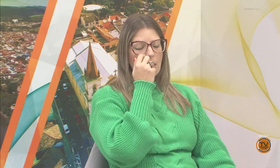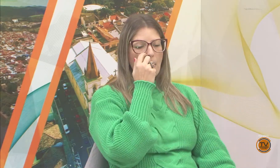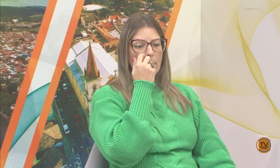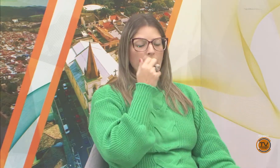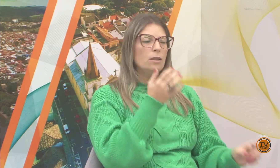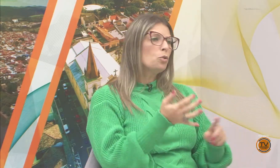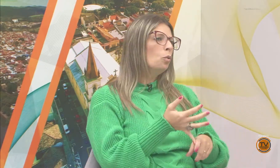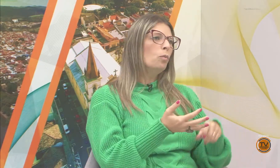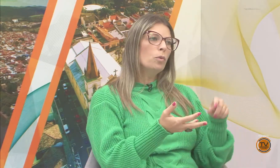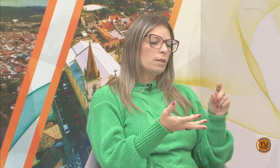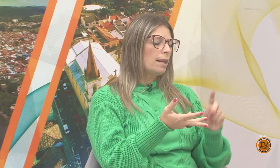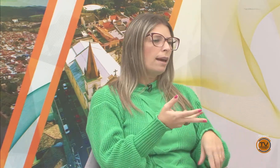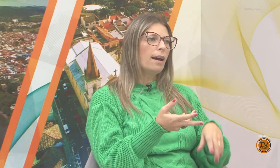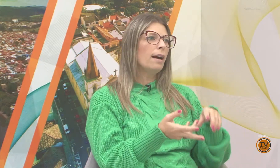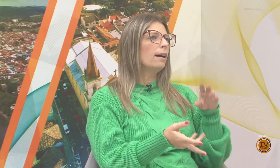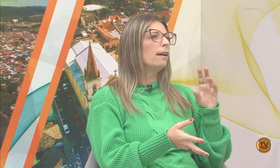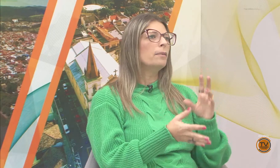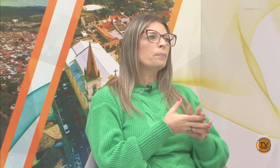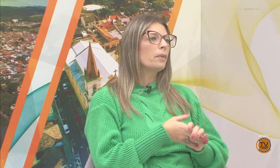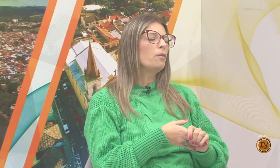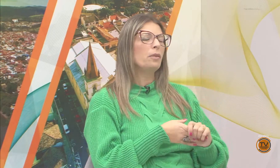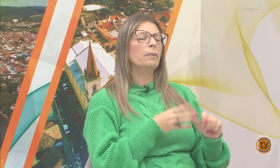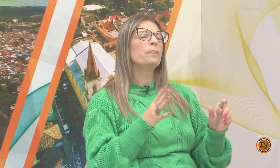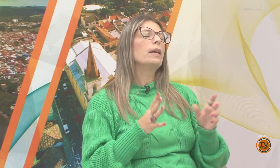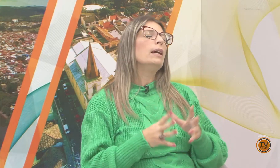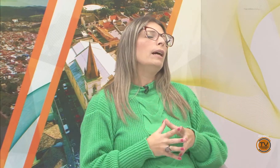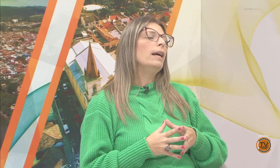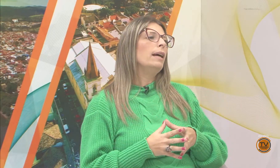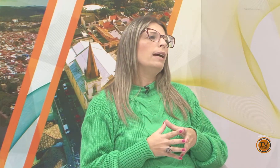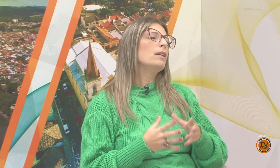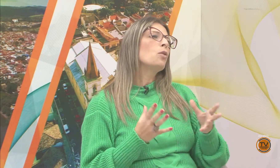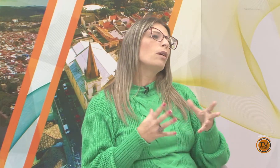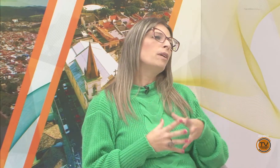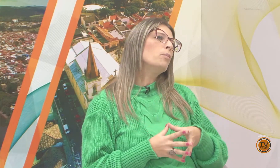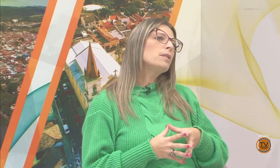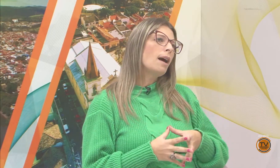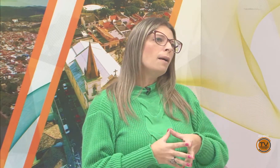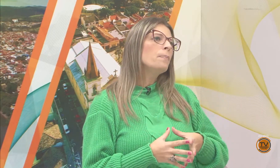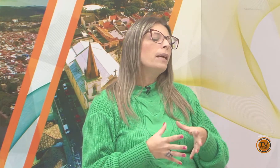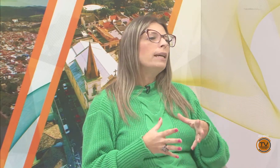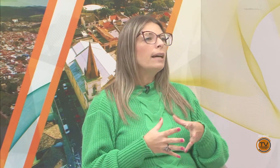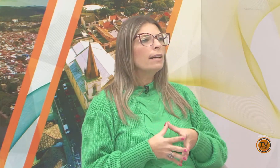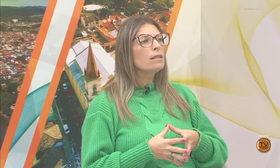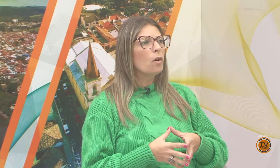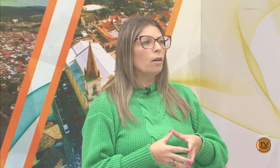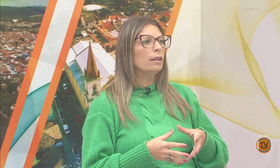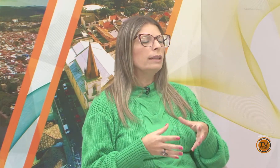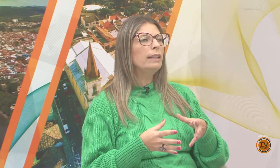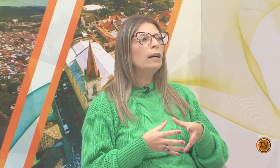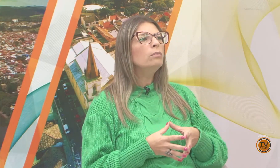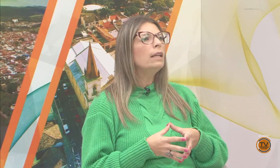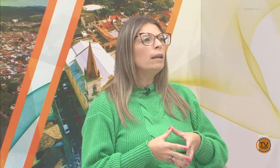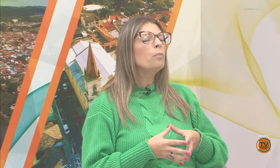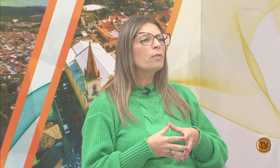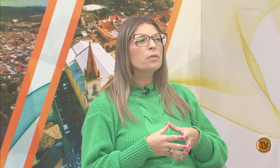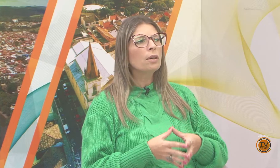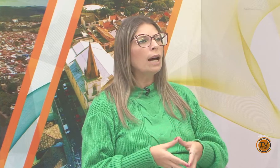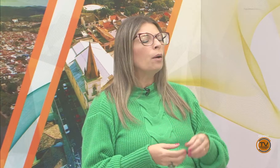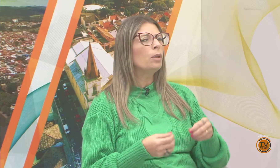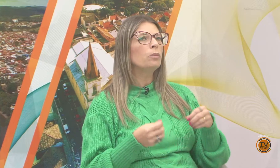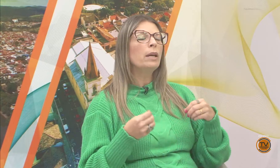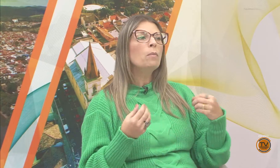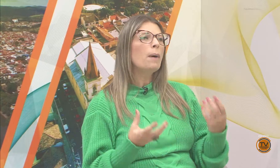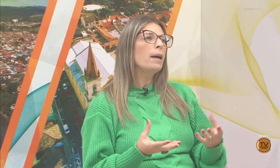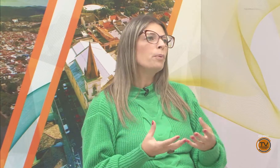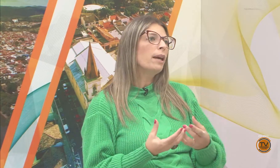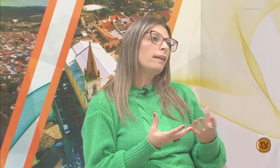eles insumos, terra, enfim. A escola vem buscar, e aquela escola que não tem um